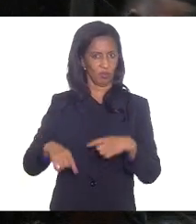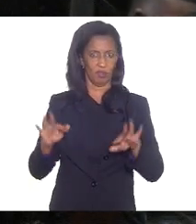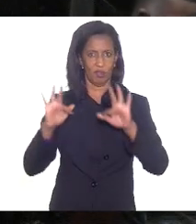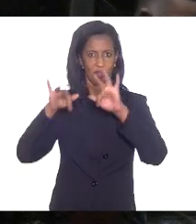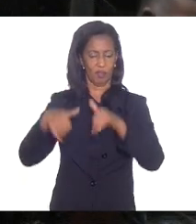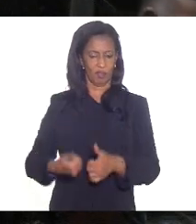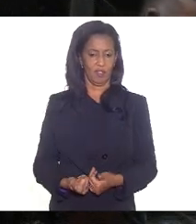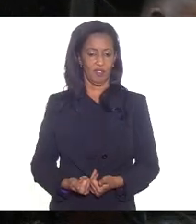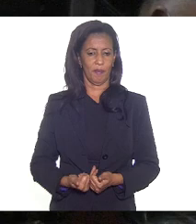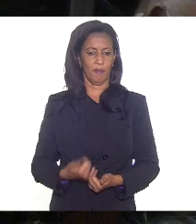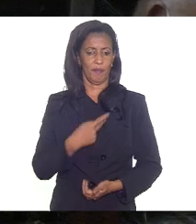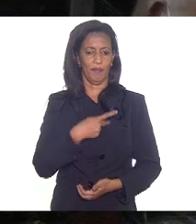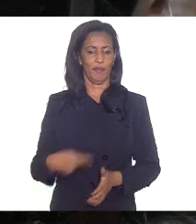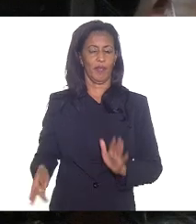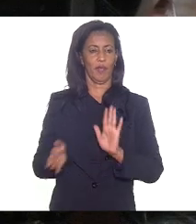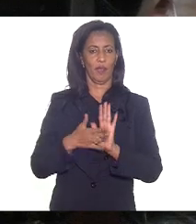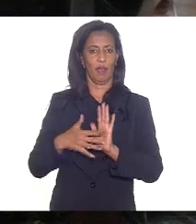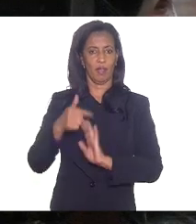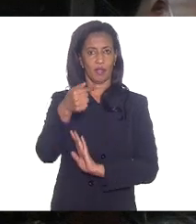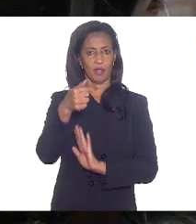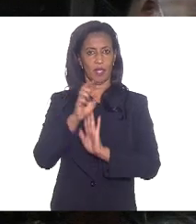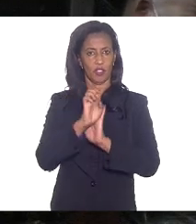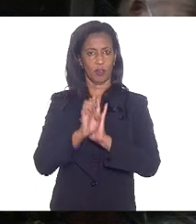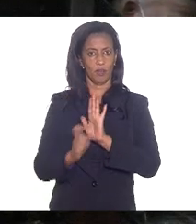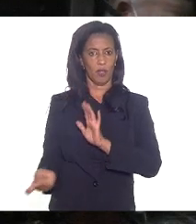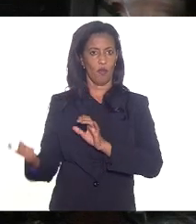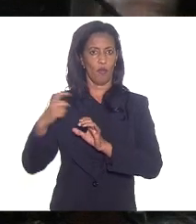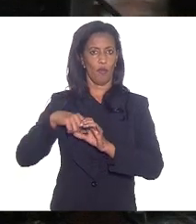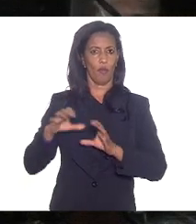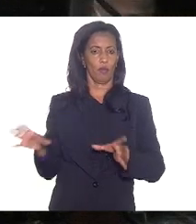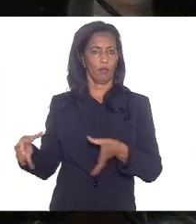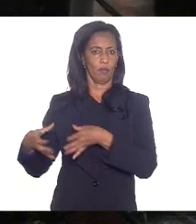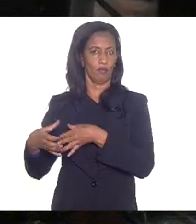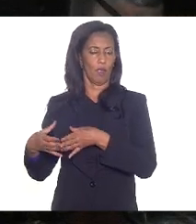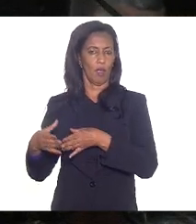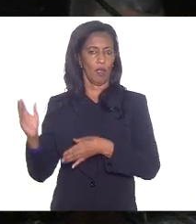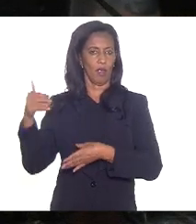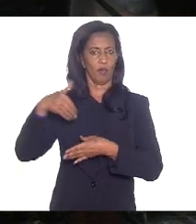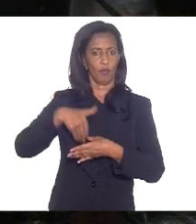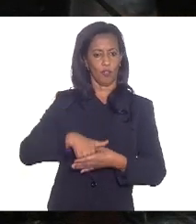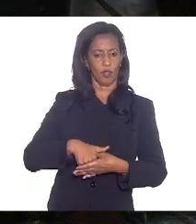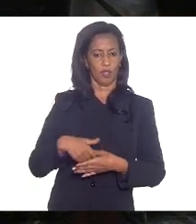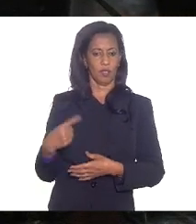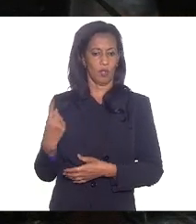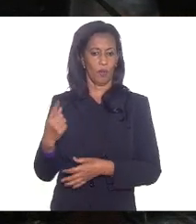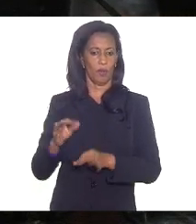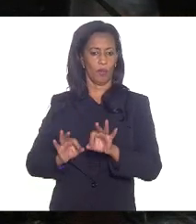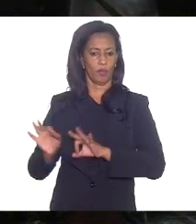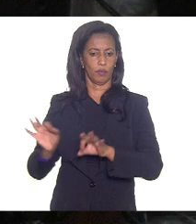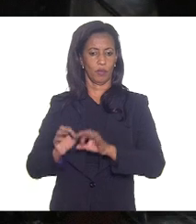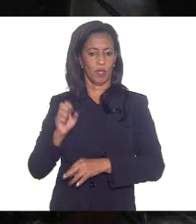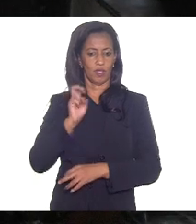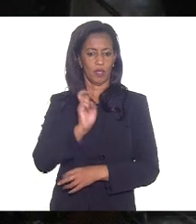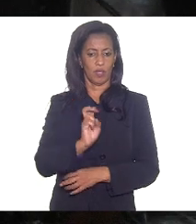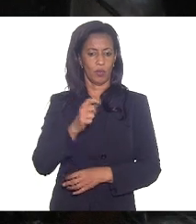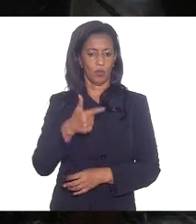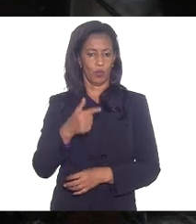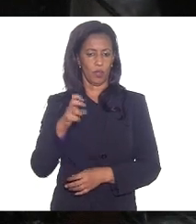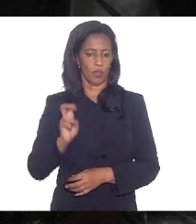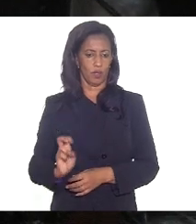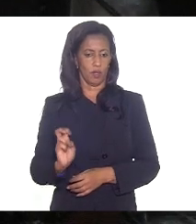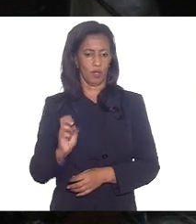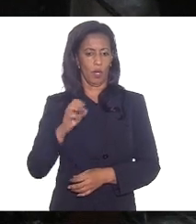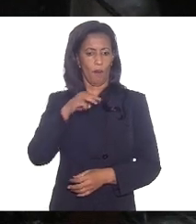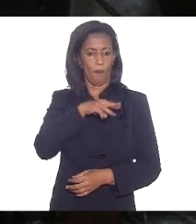discussão. O presente proposta recebeu 7 emendas e retorna às comissões. Em votação, em discussão única, projeto de resolução 525 de 21, de autoria da